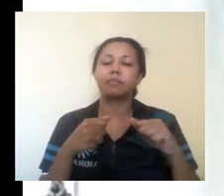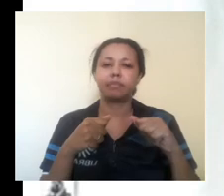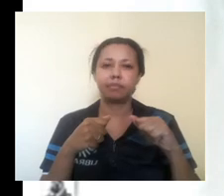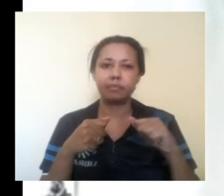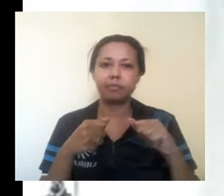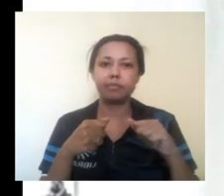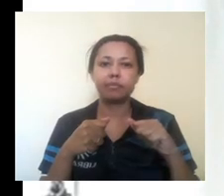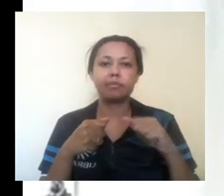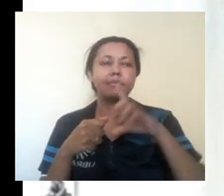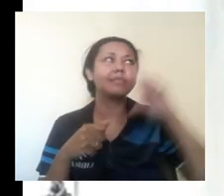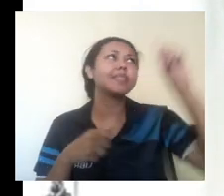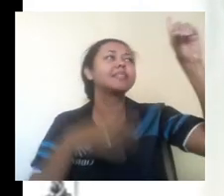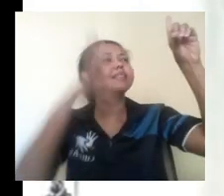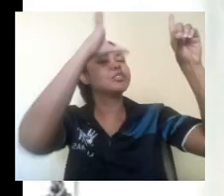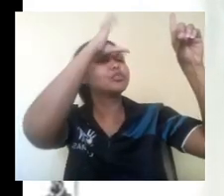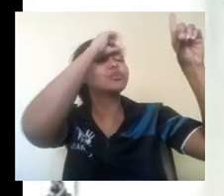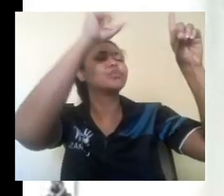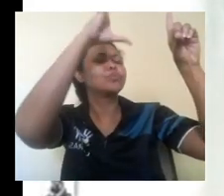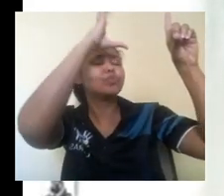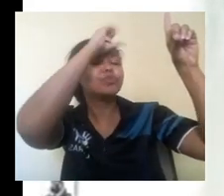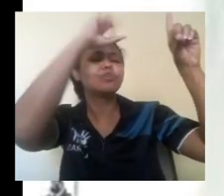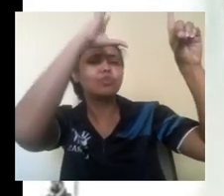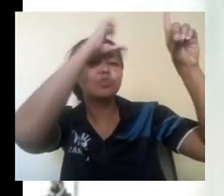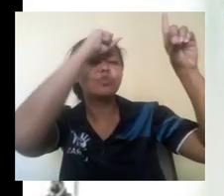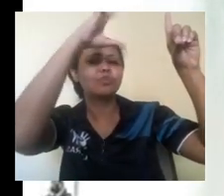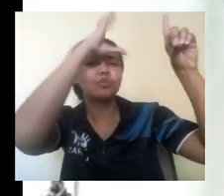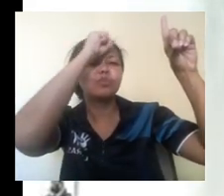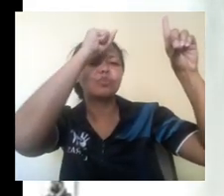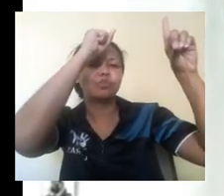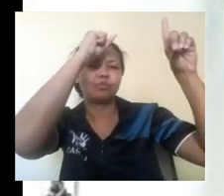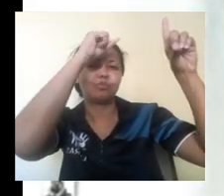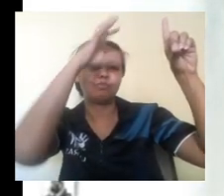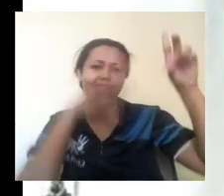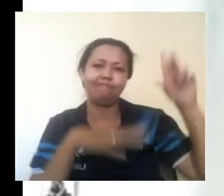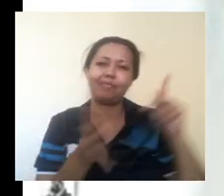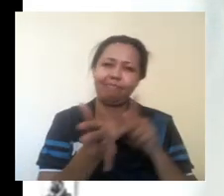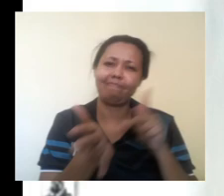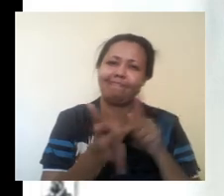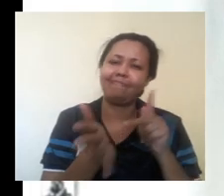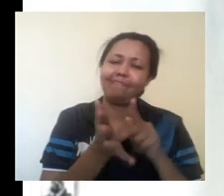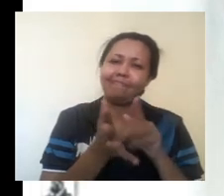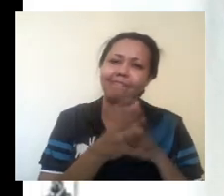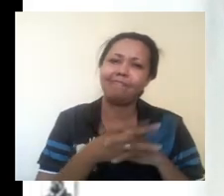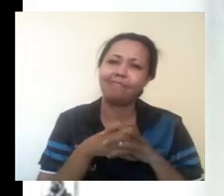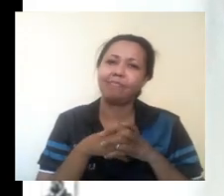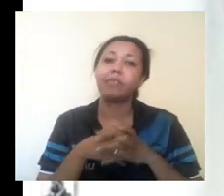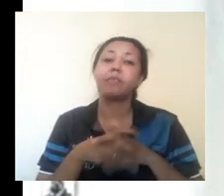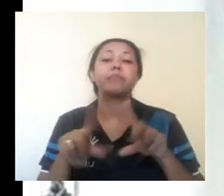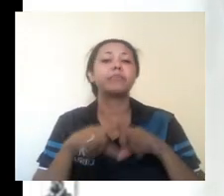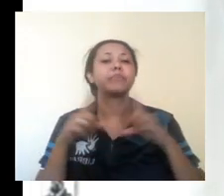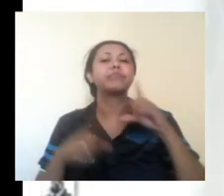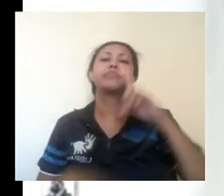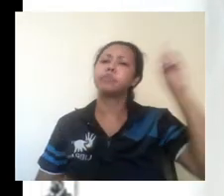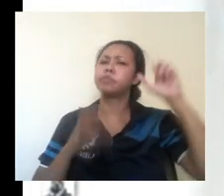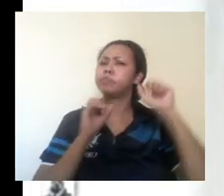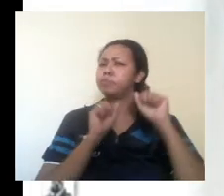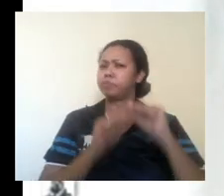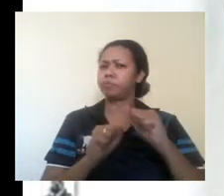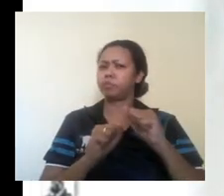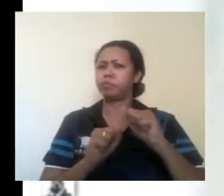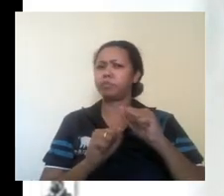aí. E aí tem momentos em que Deus ele age sozinho. Ele vai lá e faz, e é um milagre, e é